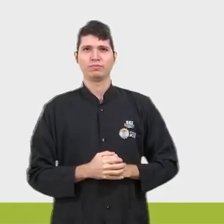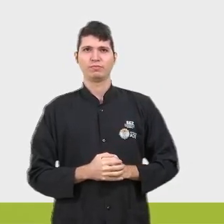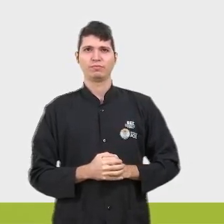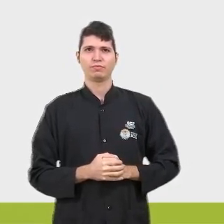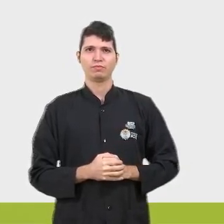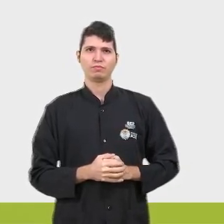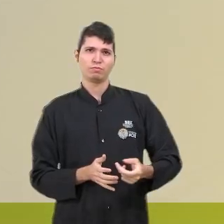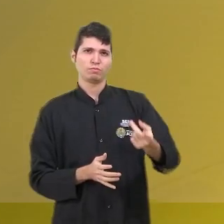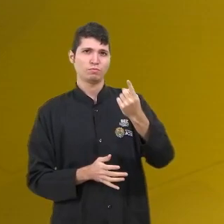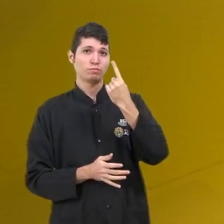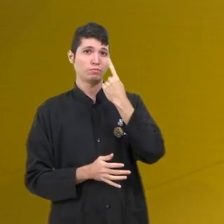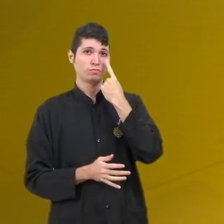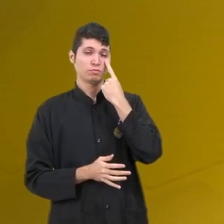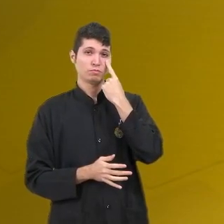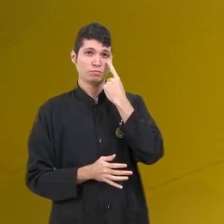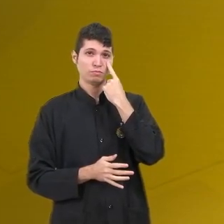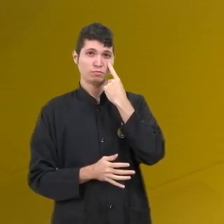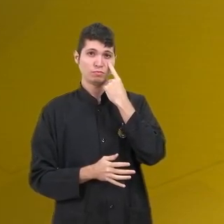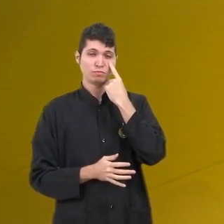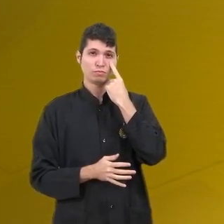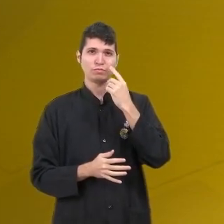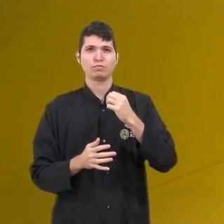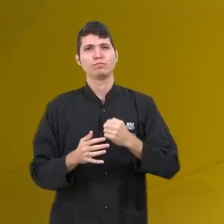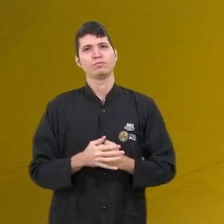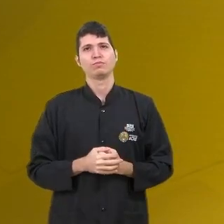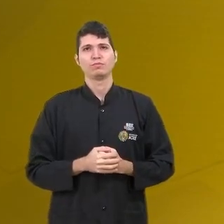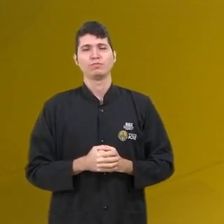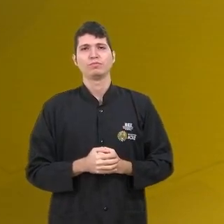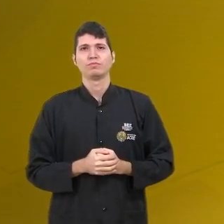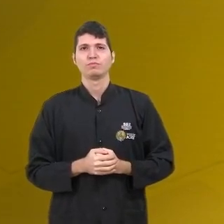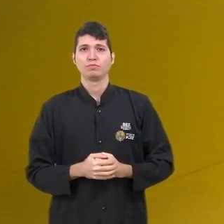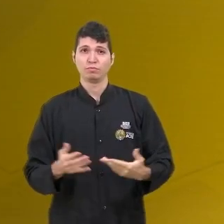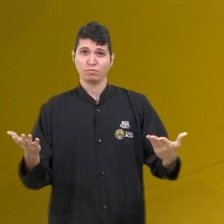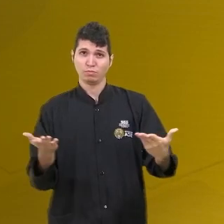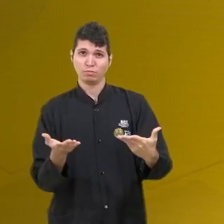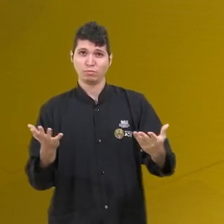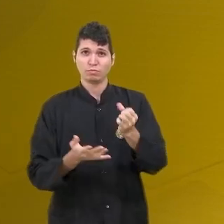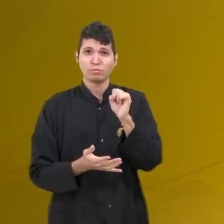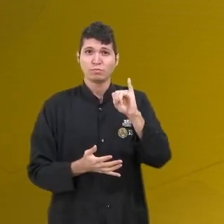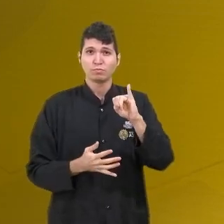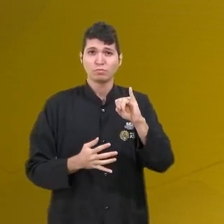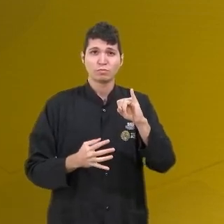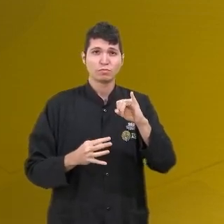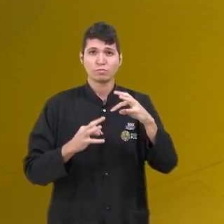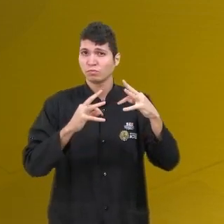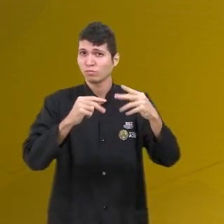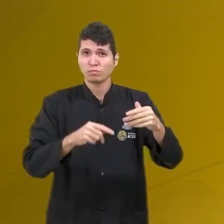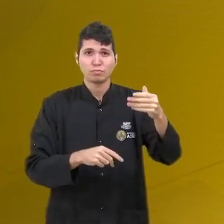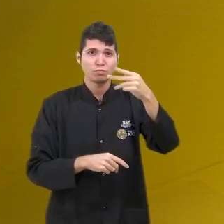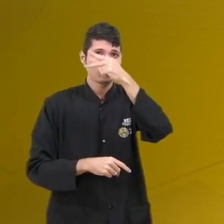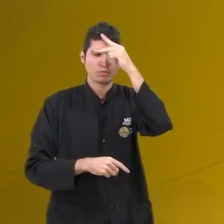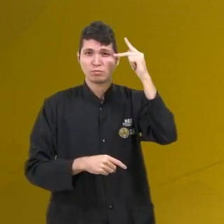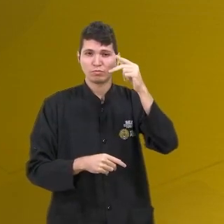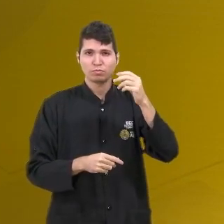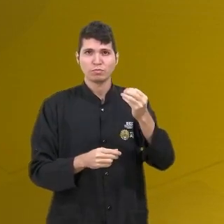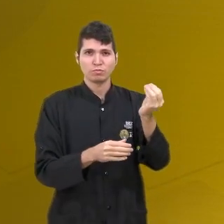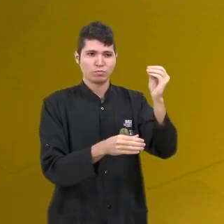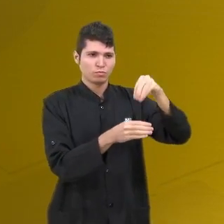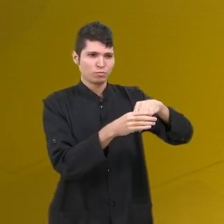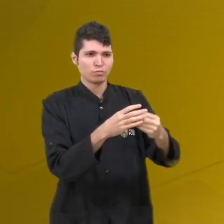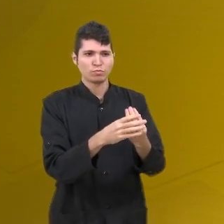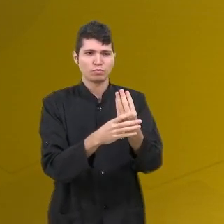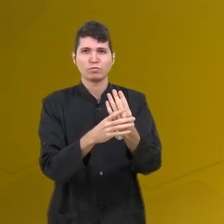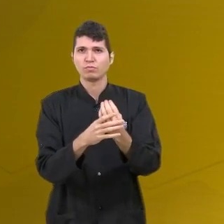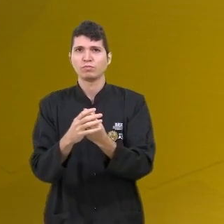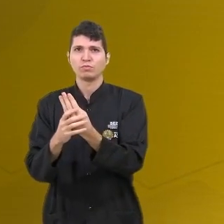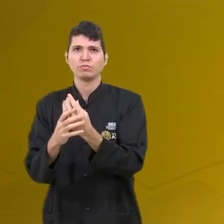Pelo que a gente sabe, hoje, se todo mundo no mundo plantasse uma